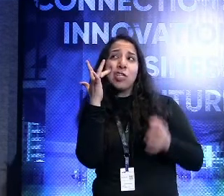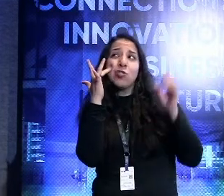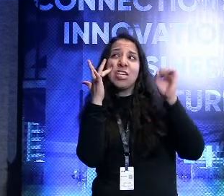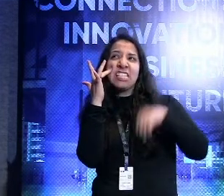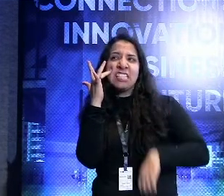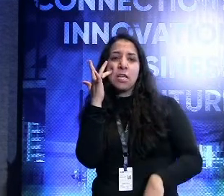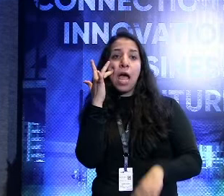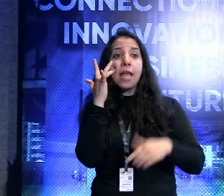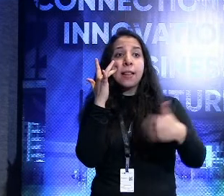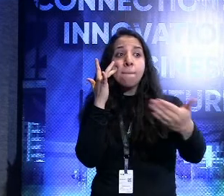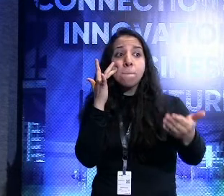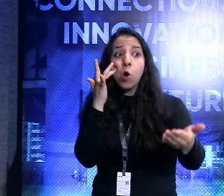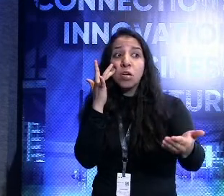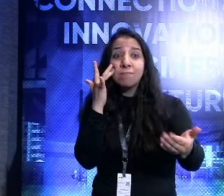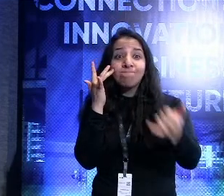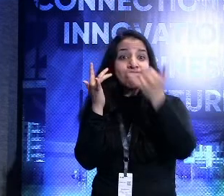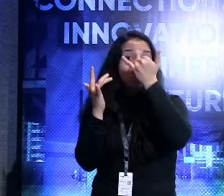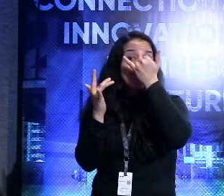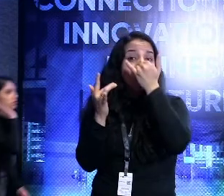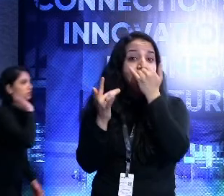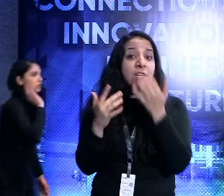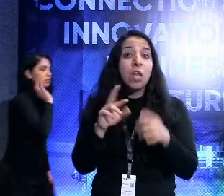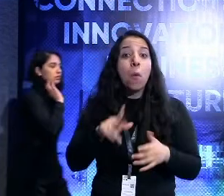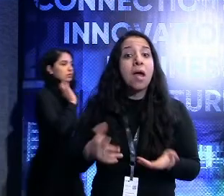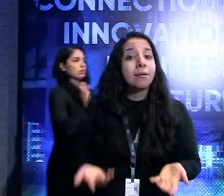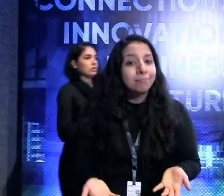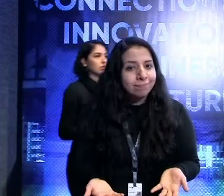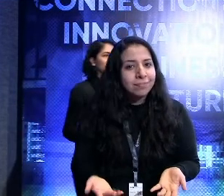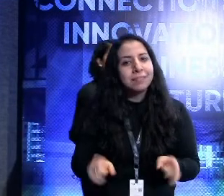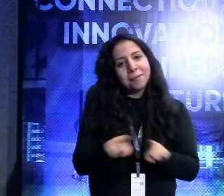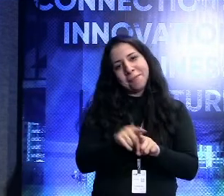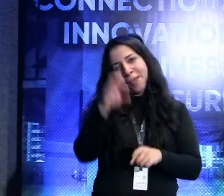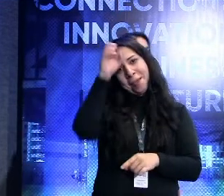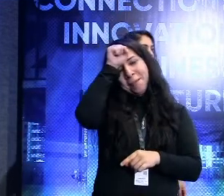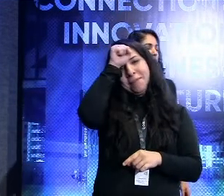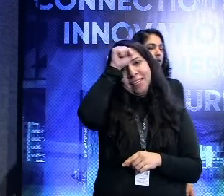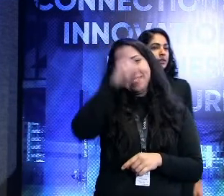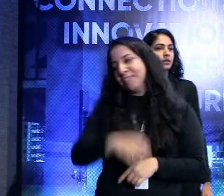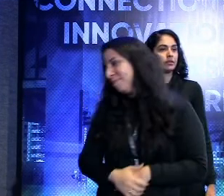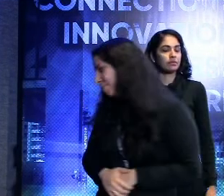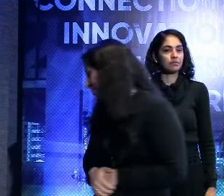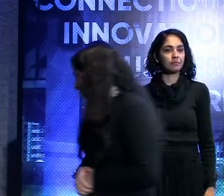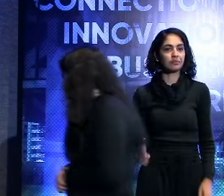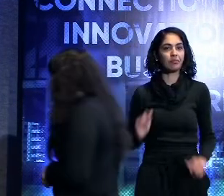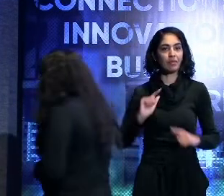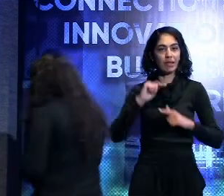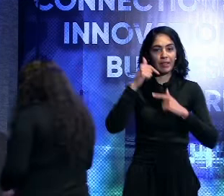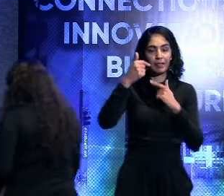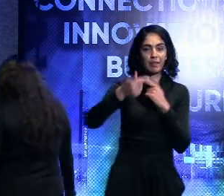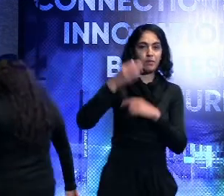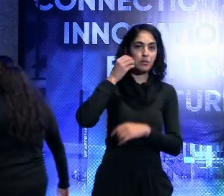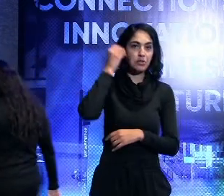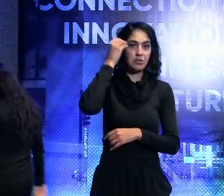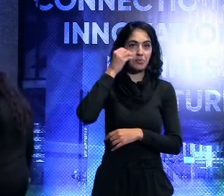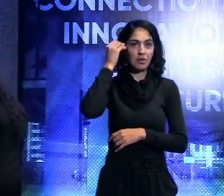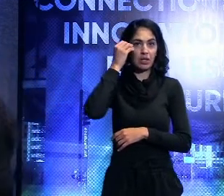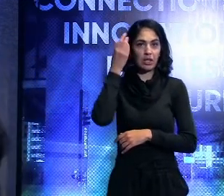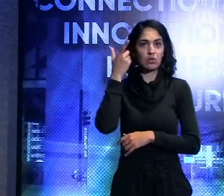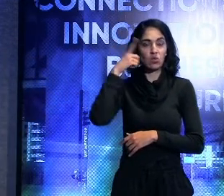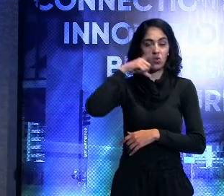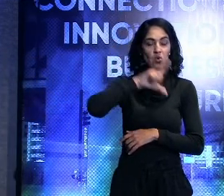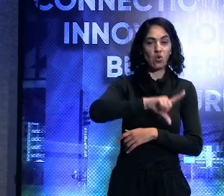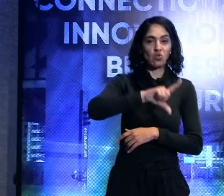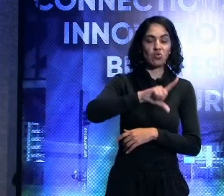tudo bem, porque isso também vai gerar um aprendizado. Depois que a gente experimenta e chega nesse nível de maturidade tão desejada, que